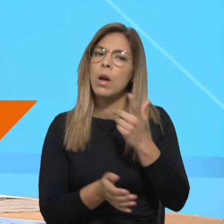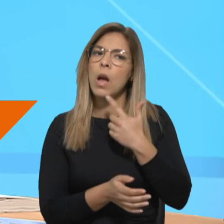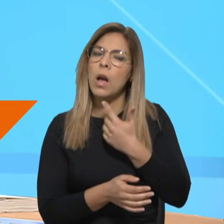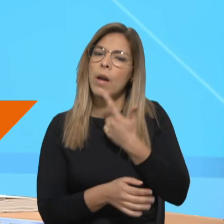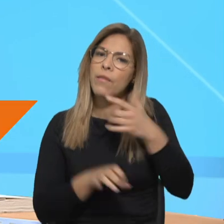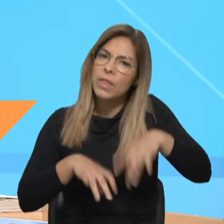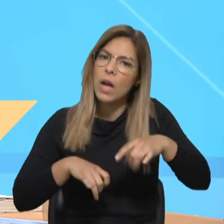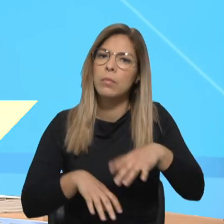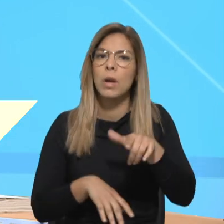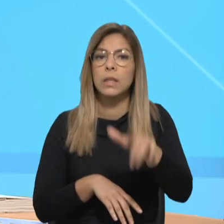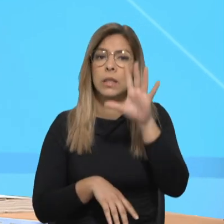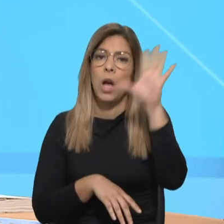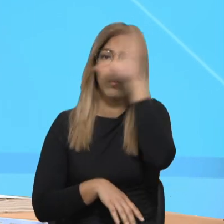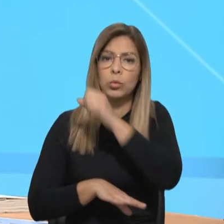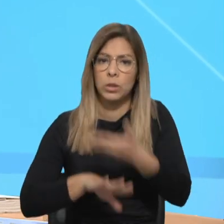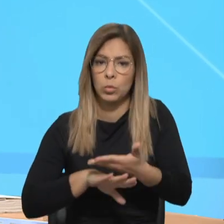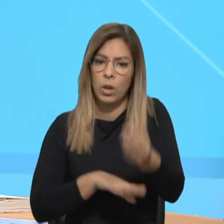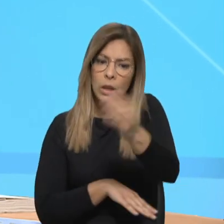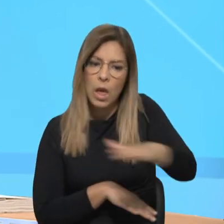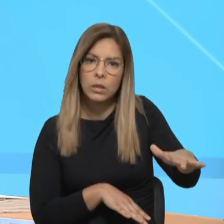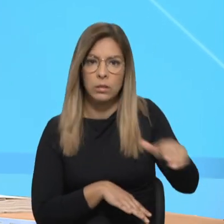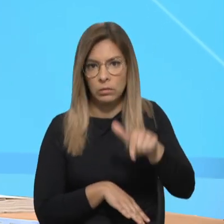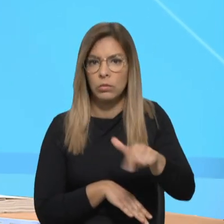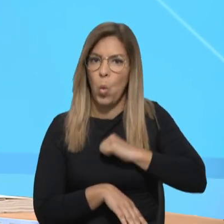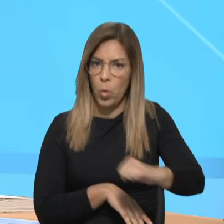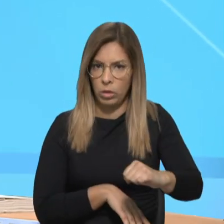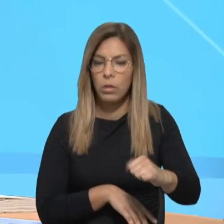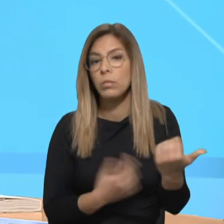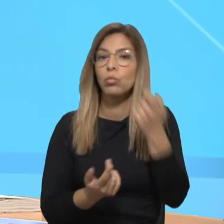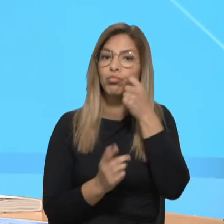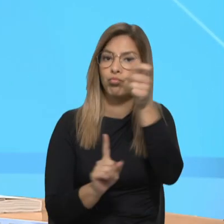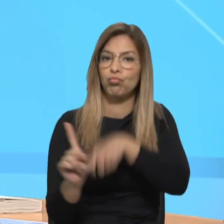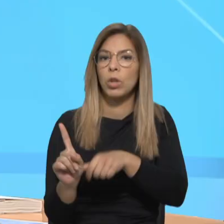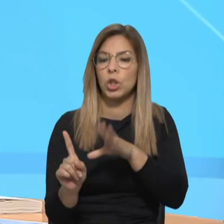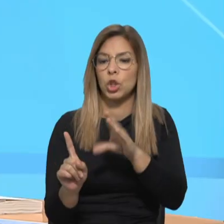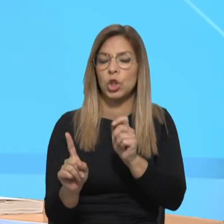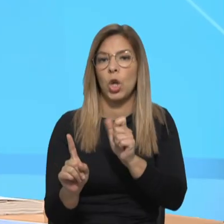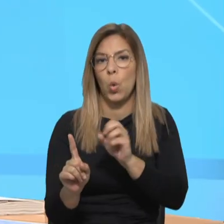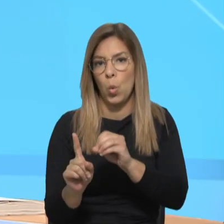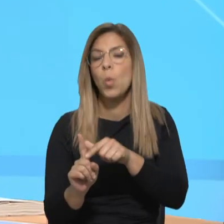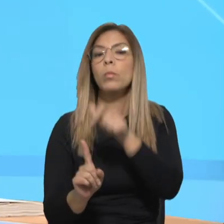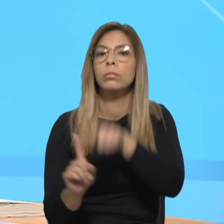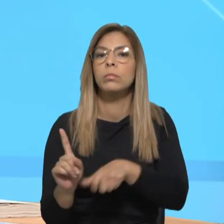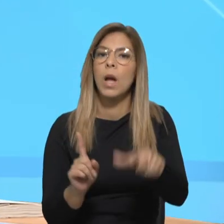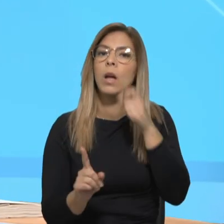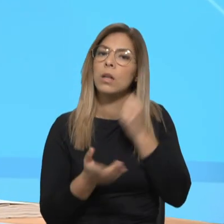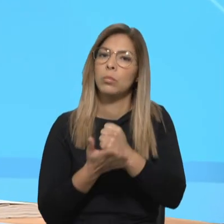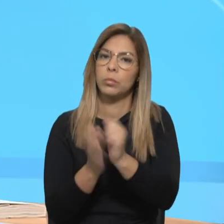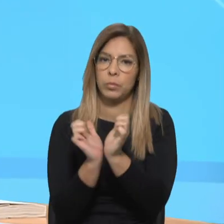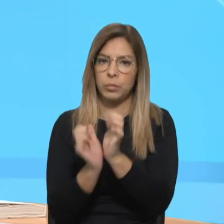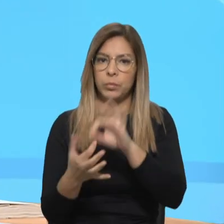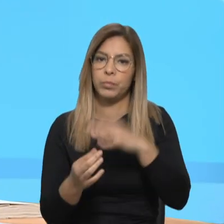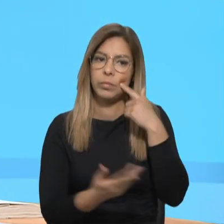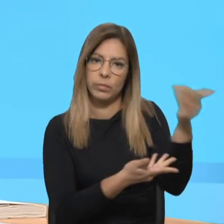situações de violência sexual contra crianças. É escrito por Jorge Neo Costa, assistente social, e pela convidada do programa Eclésia de